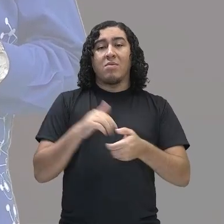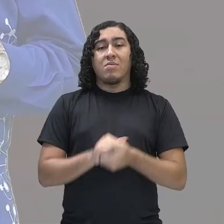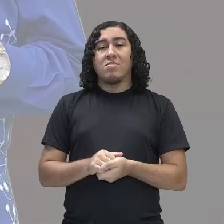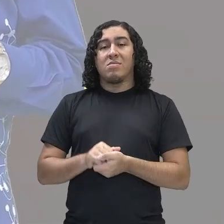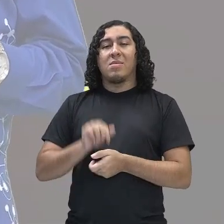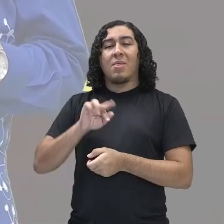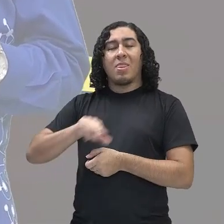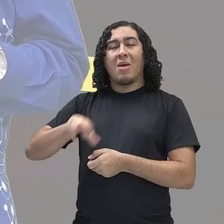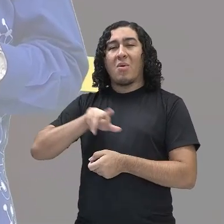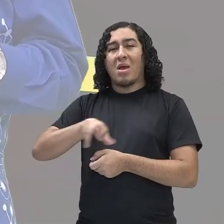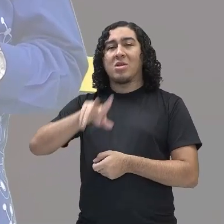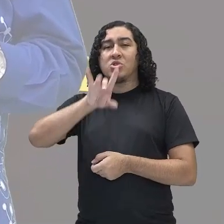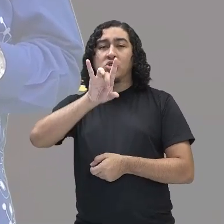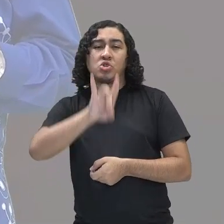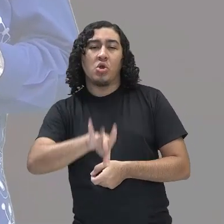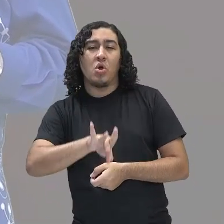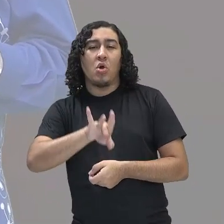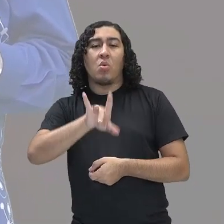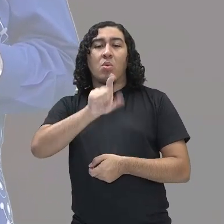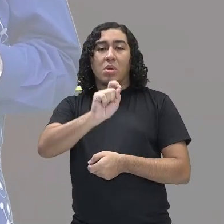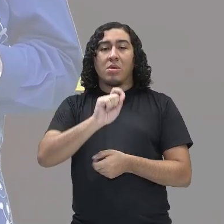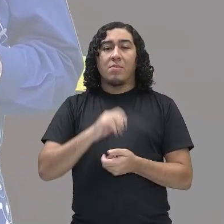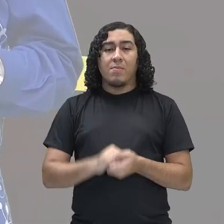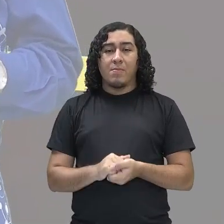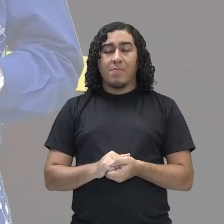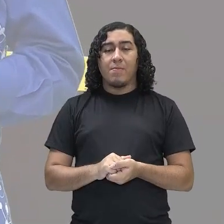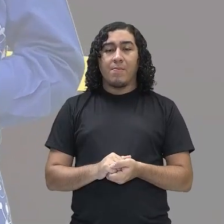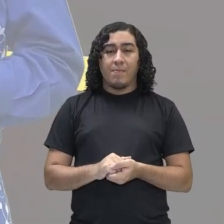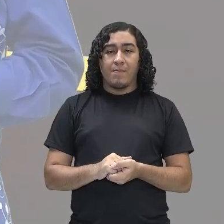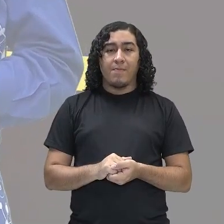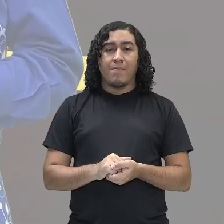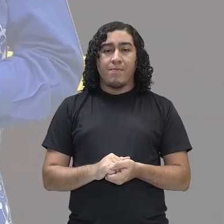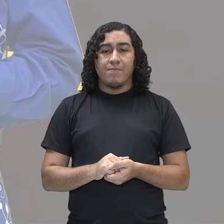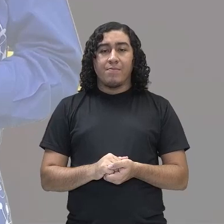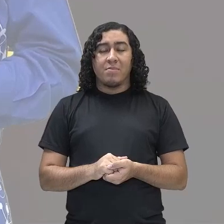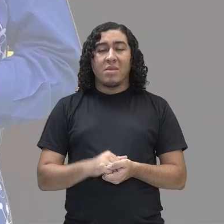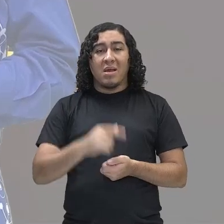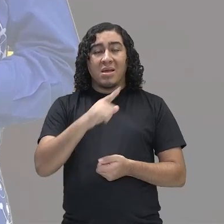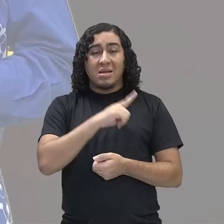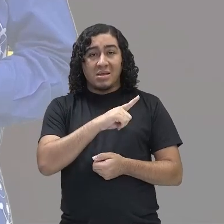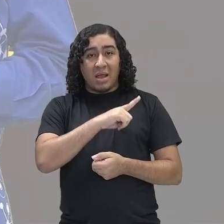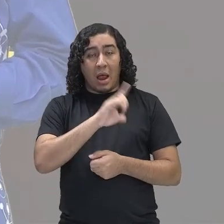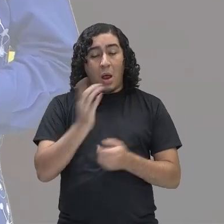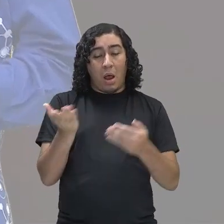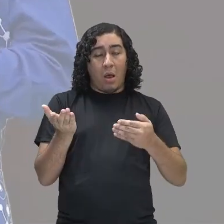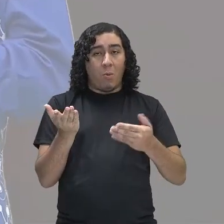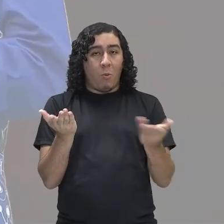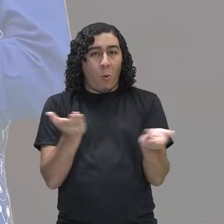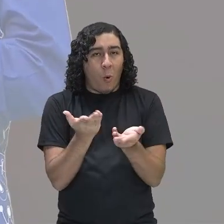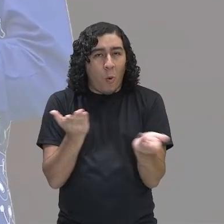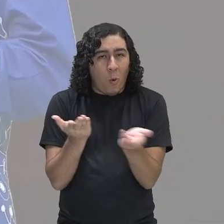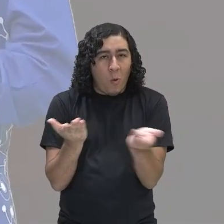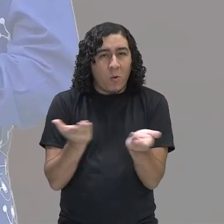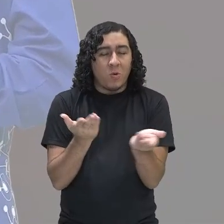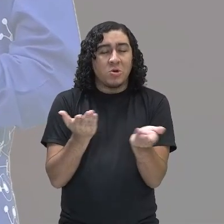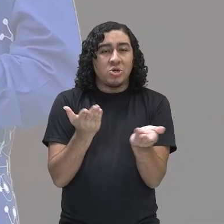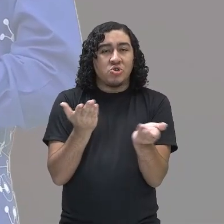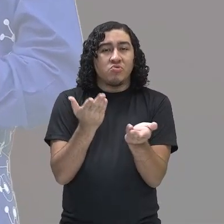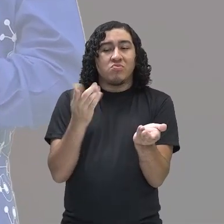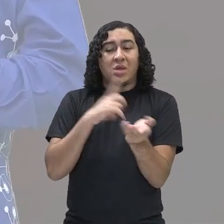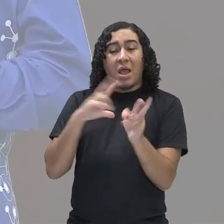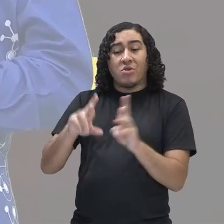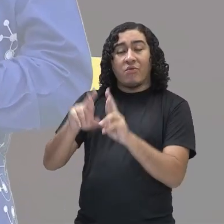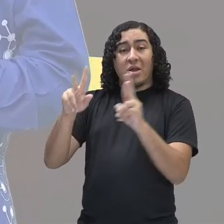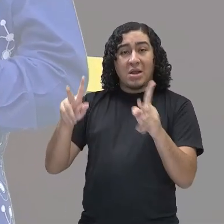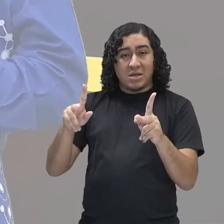pode mais responder às demandas que existem na atualidade, que são justamente